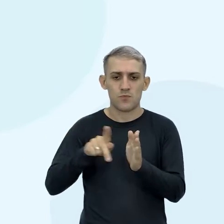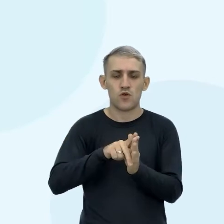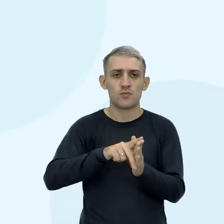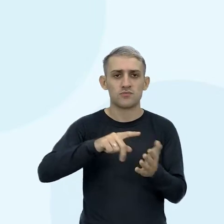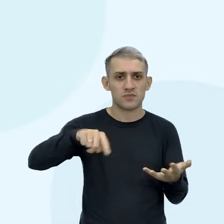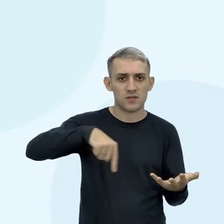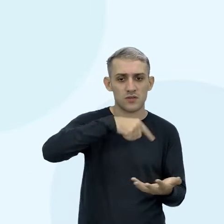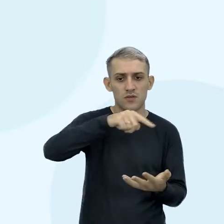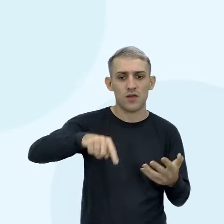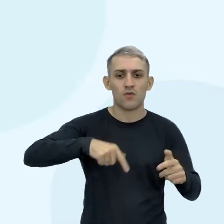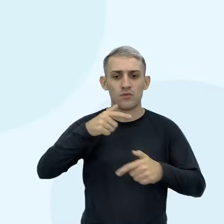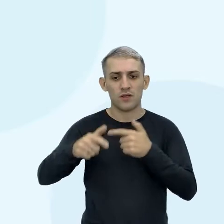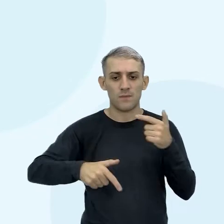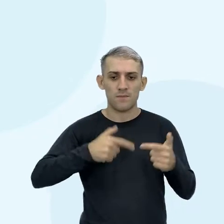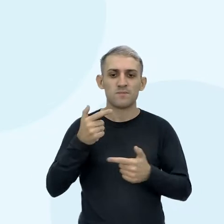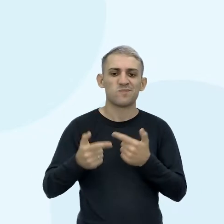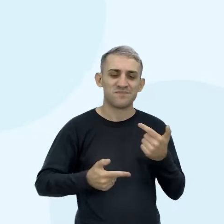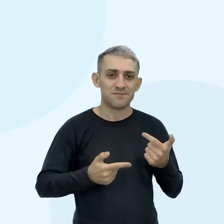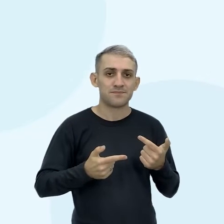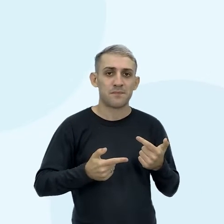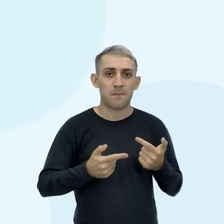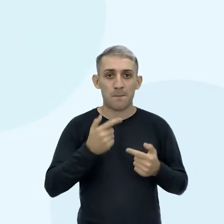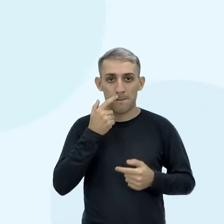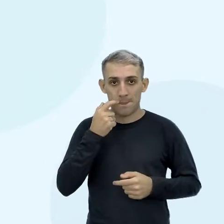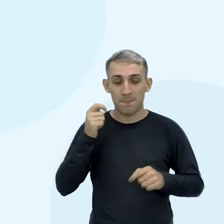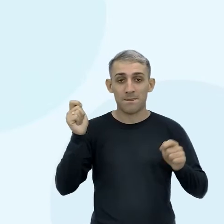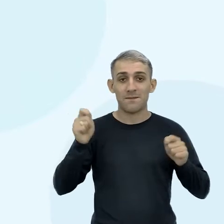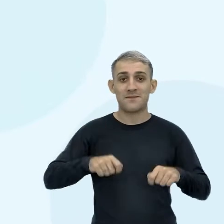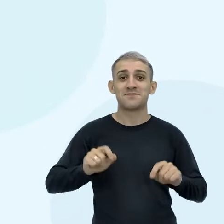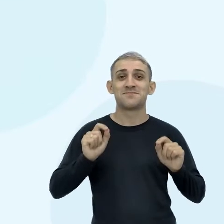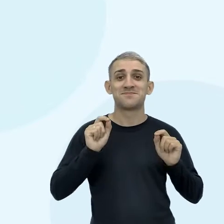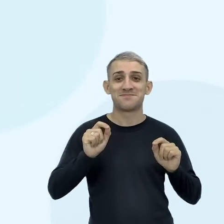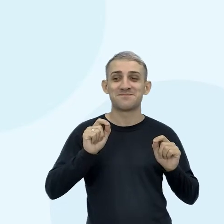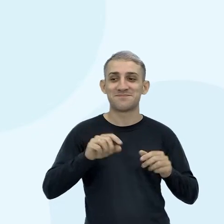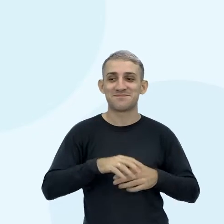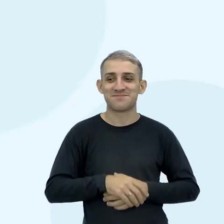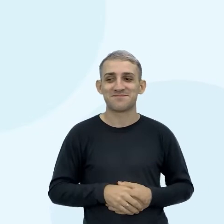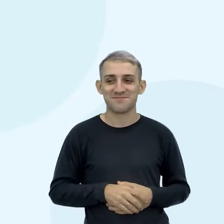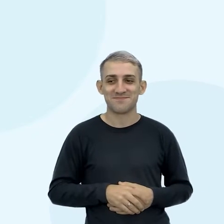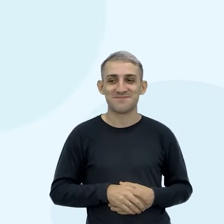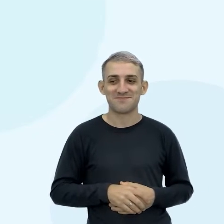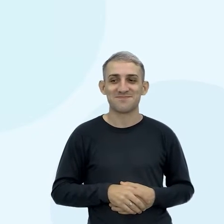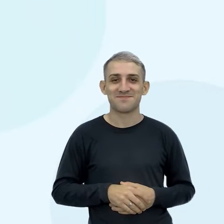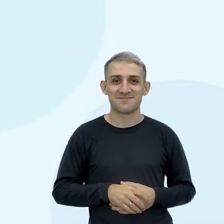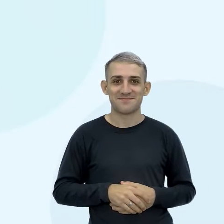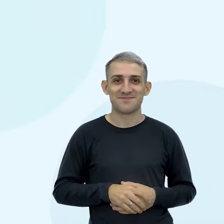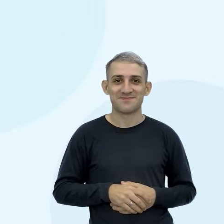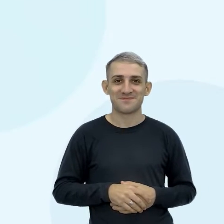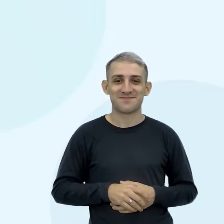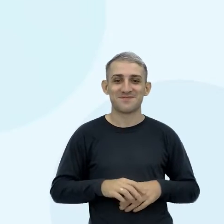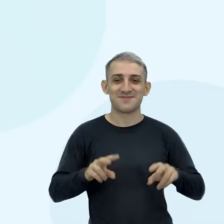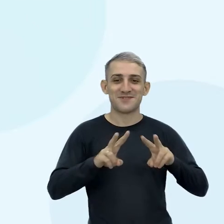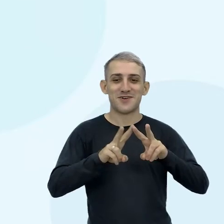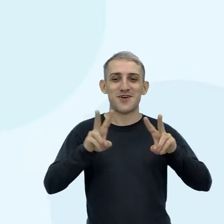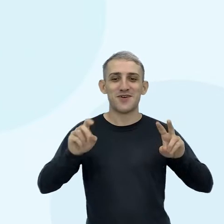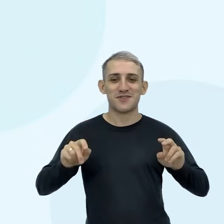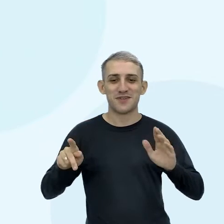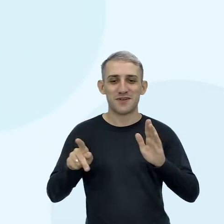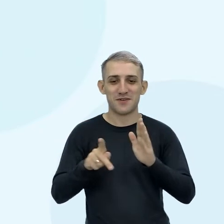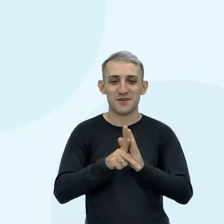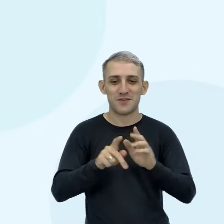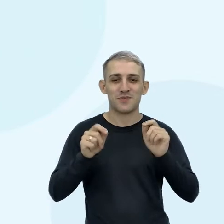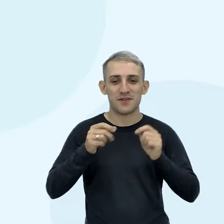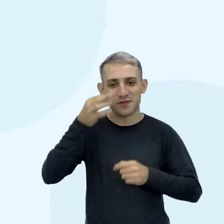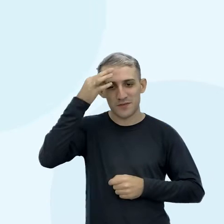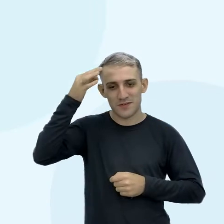Trabalho, que inclusive passa a ser um recurso fundamental da compreensão